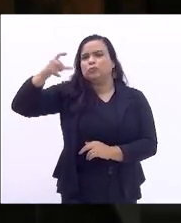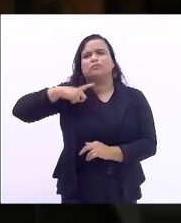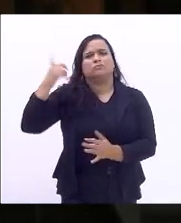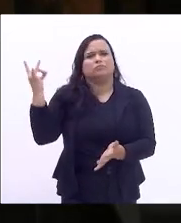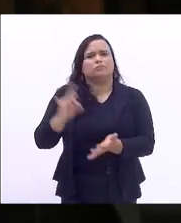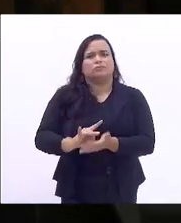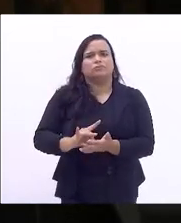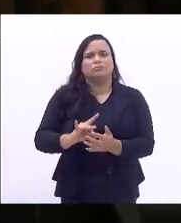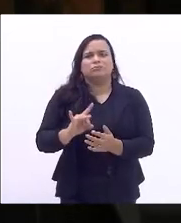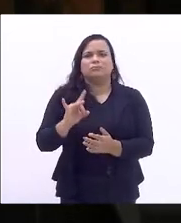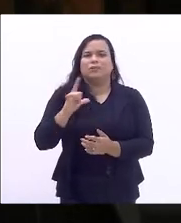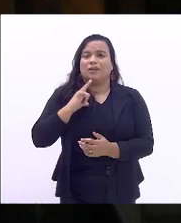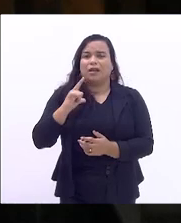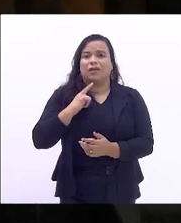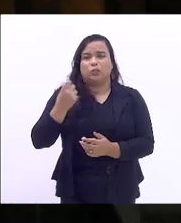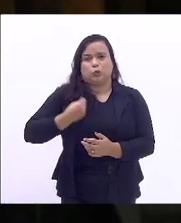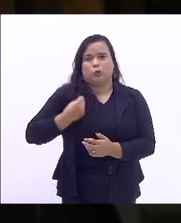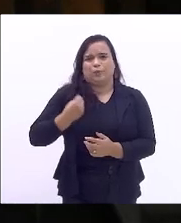dois dígitos